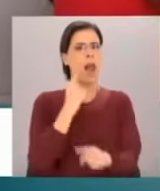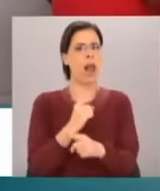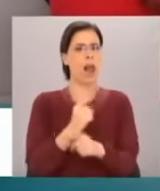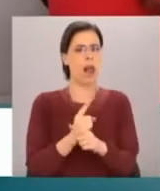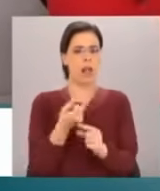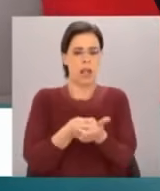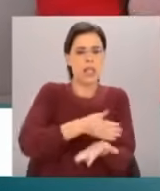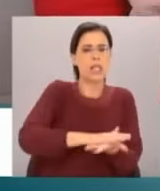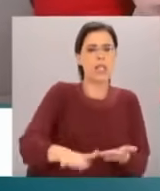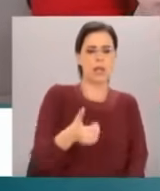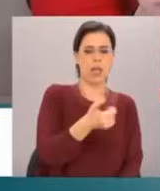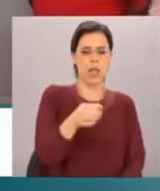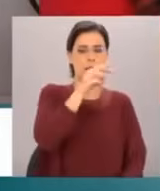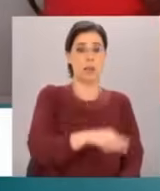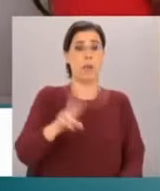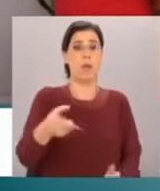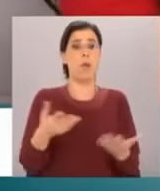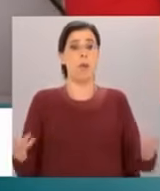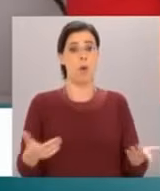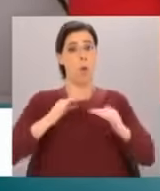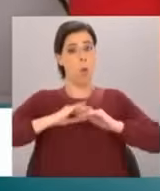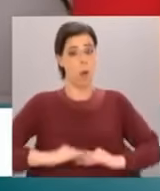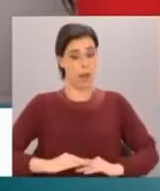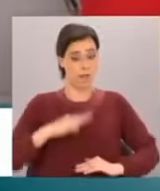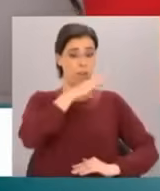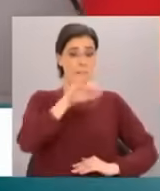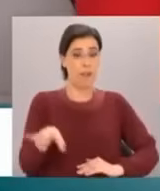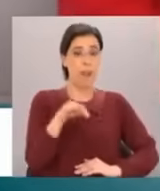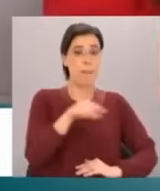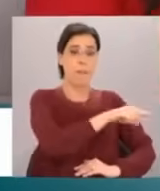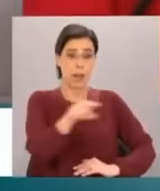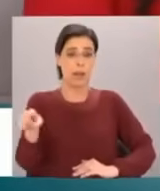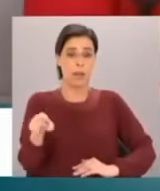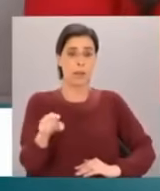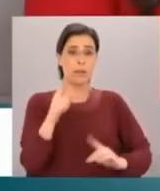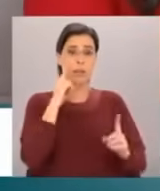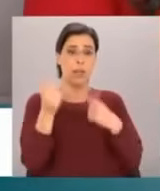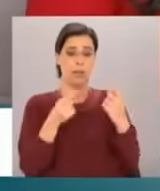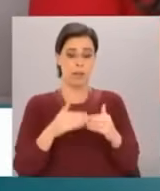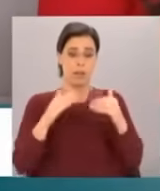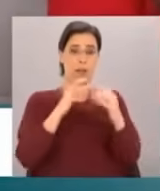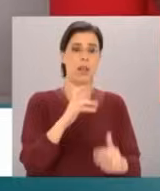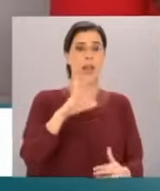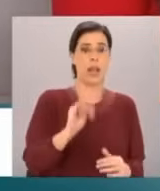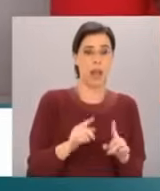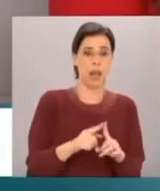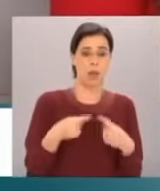continuar ter estas emoções 500 milhões de euros o alívio das famílias o livro das famílias a revisão dos com as BRS tem um custo estimado